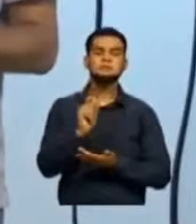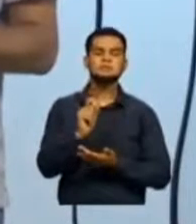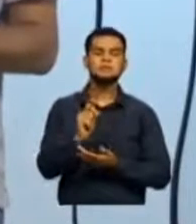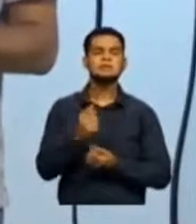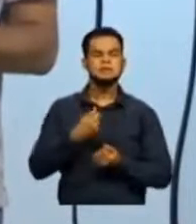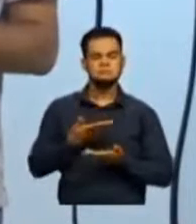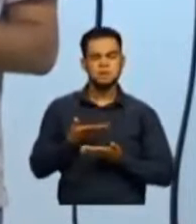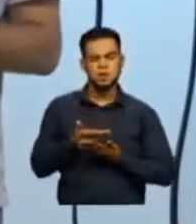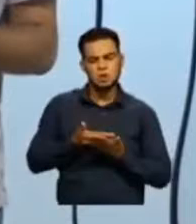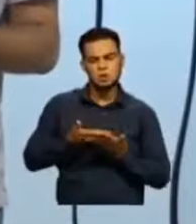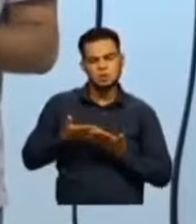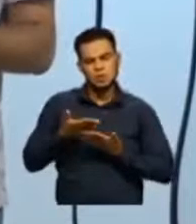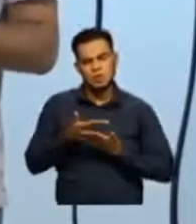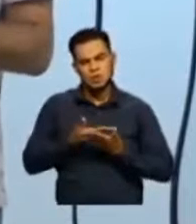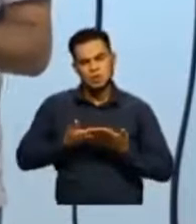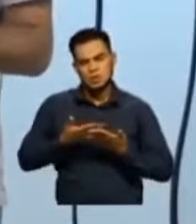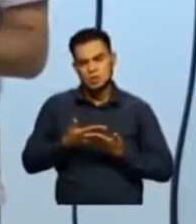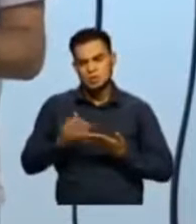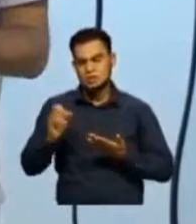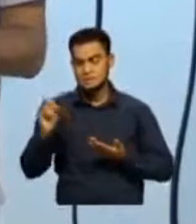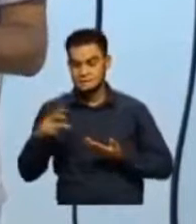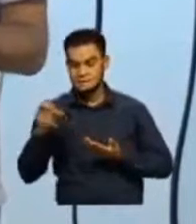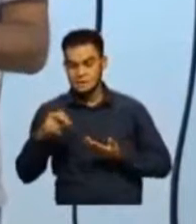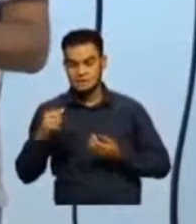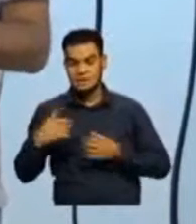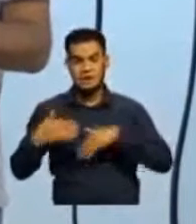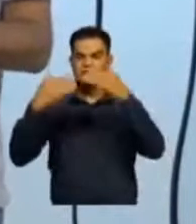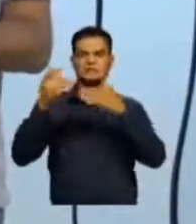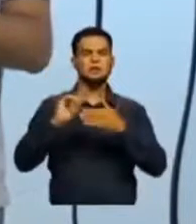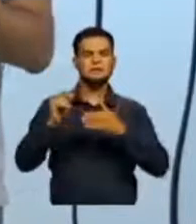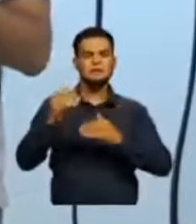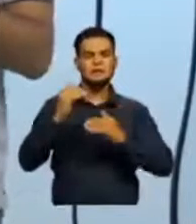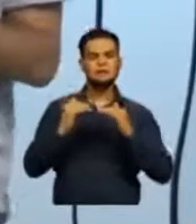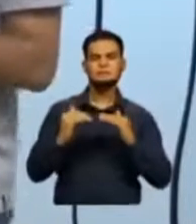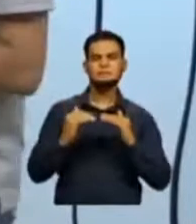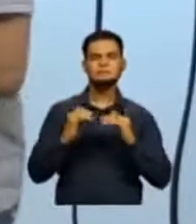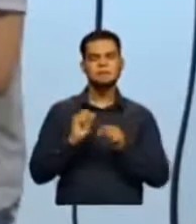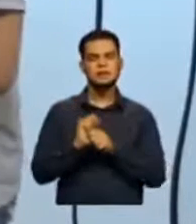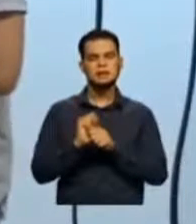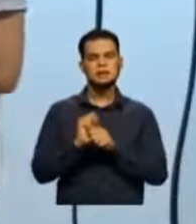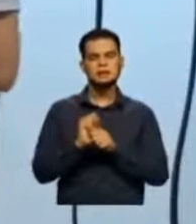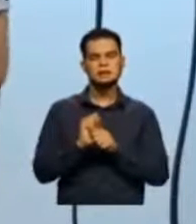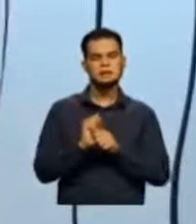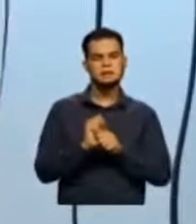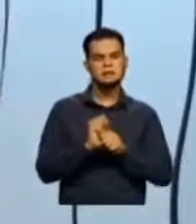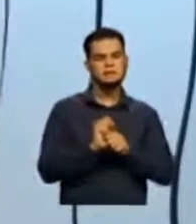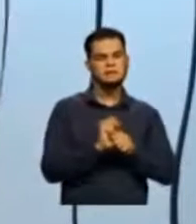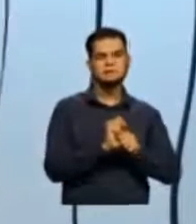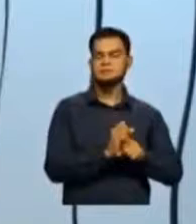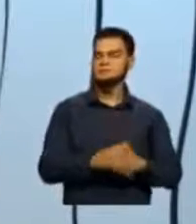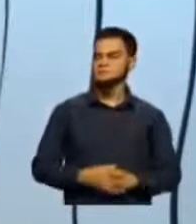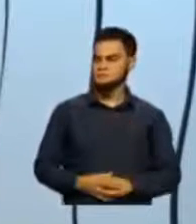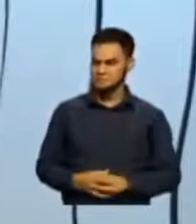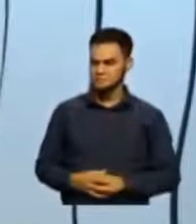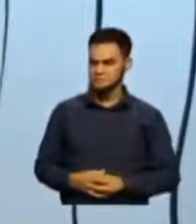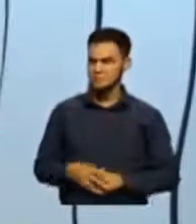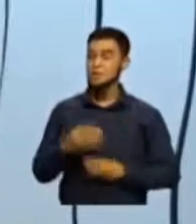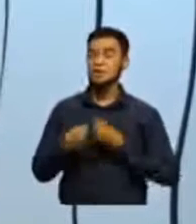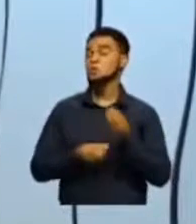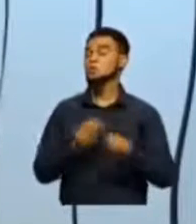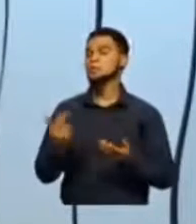viral. Como então que esse vírus vai agir no nosso corpo? Olha o mistério dele. Primeiramente, então, o